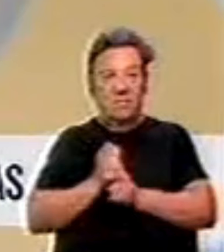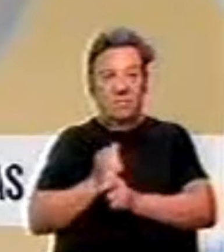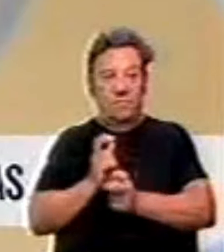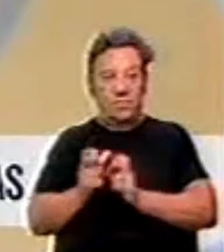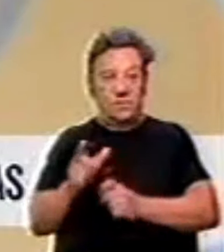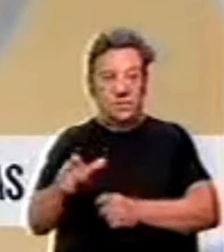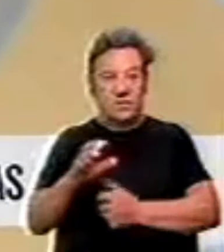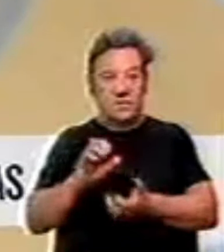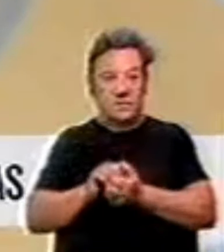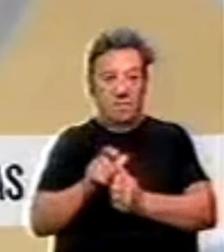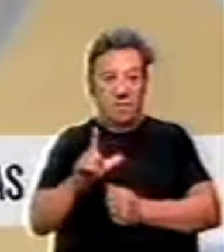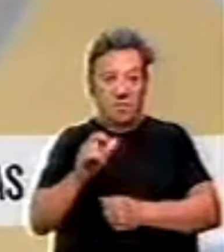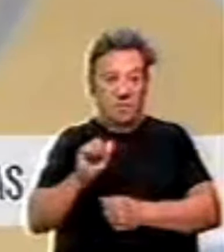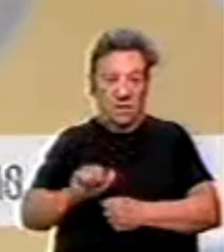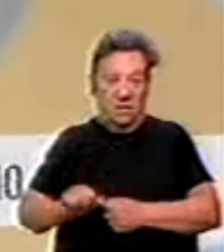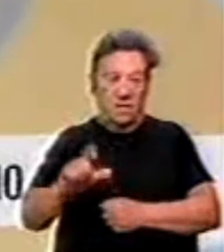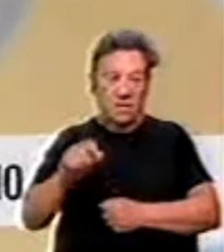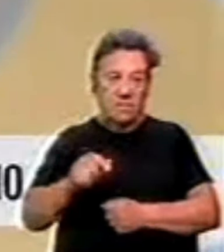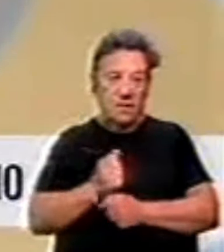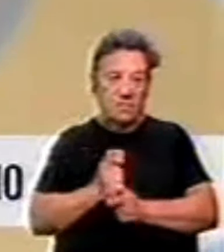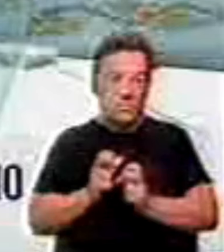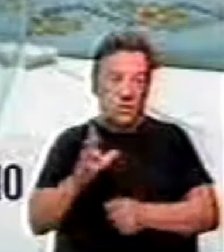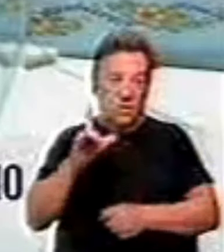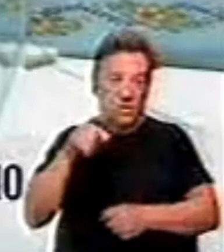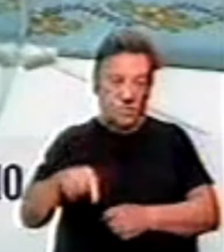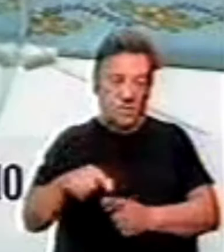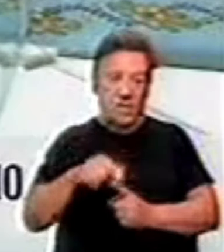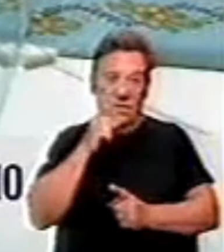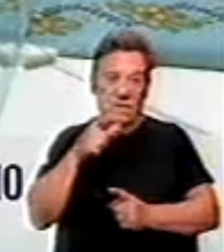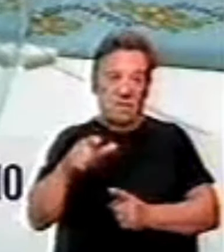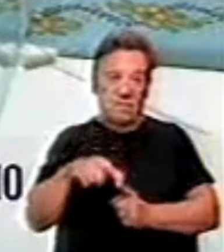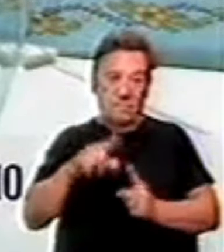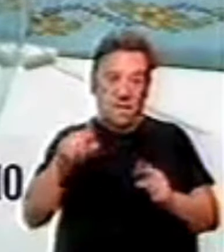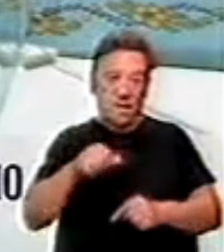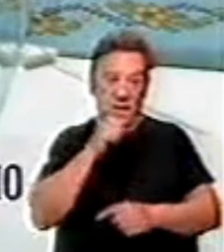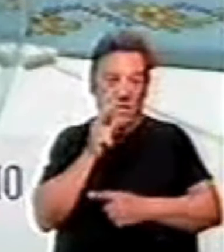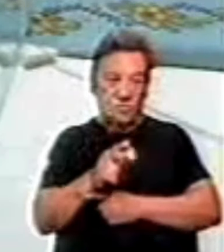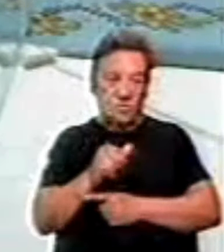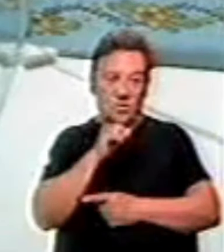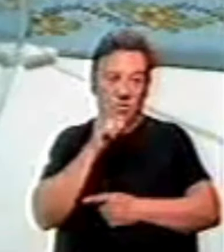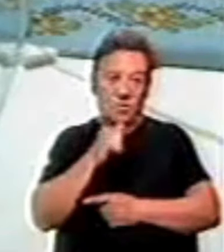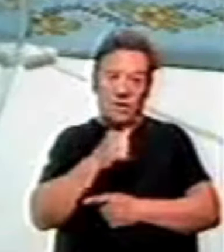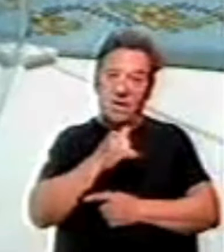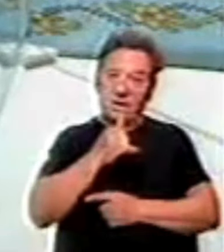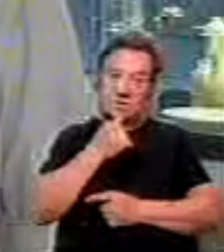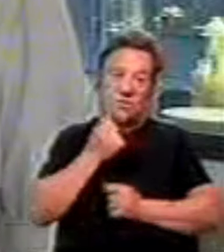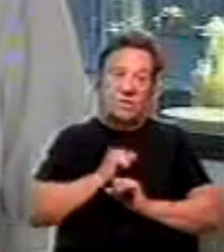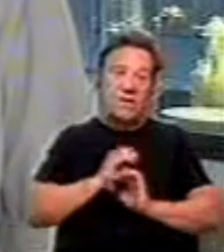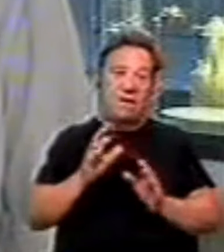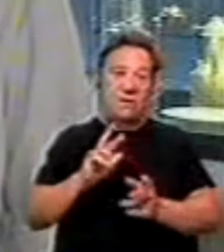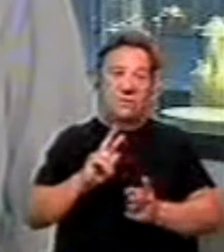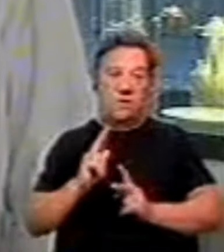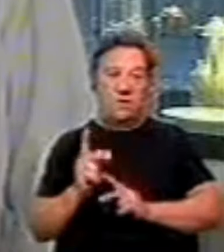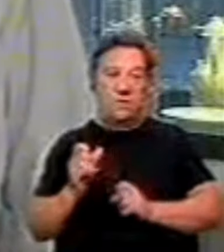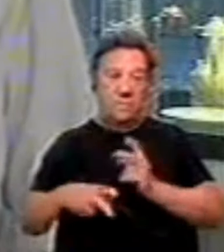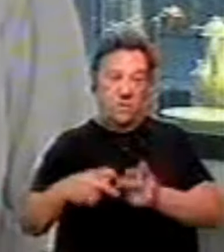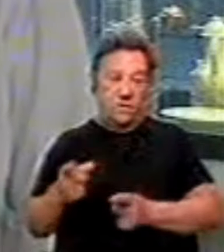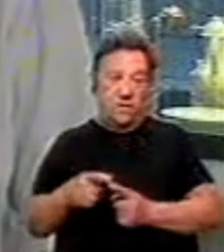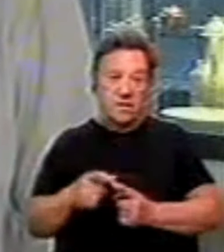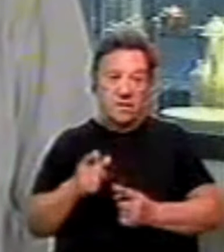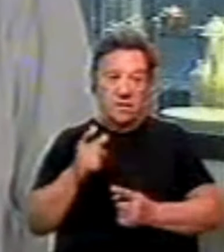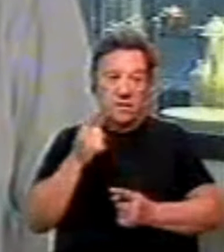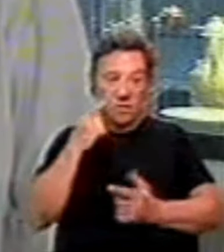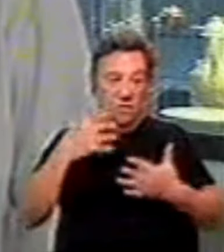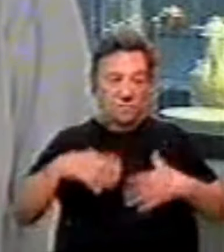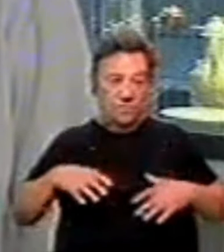produção cerâmica local, mas também na produção em Lisboa, nomeadamente em painéis de azulejos, o tom azul claro que torna-se moda,